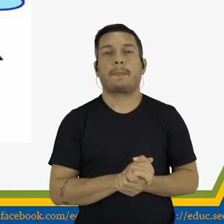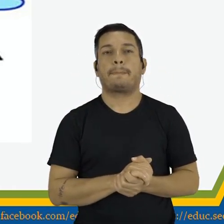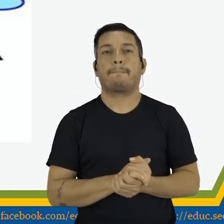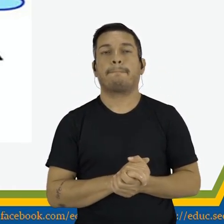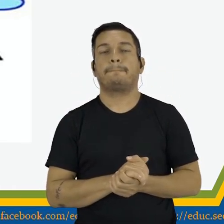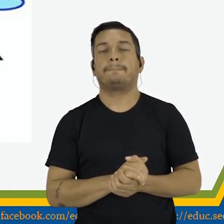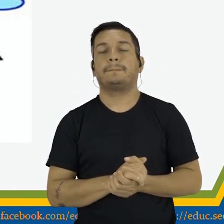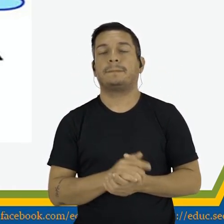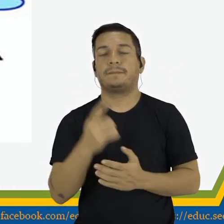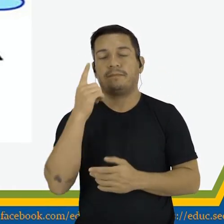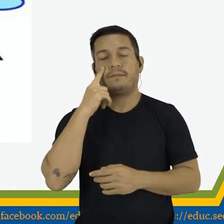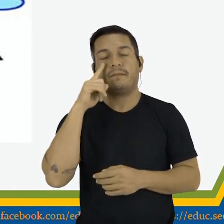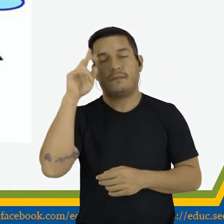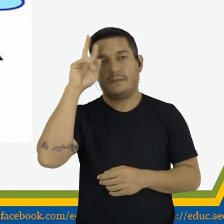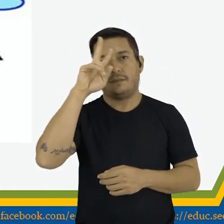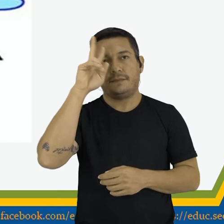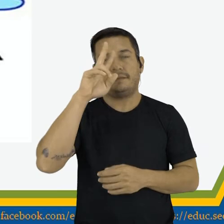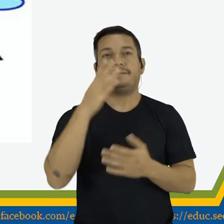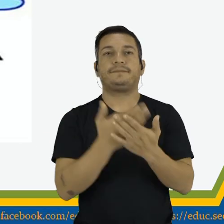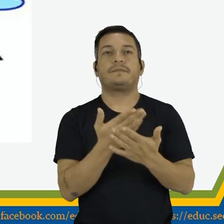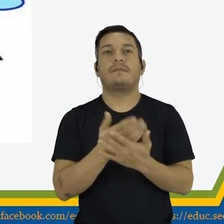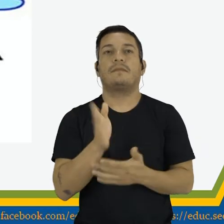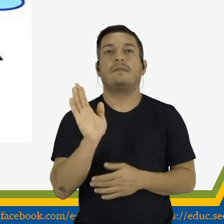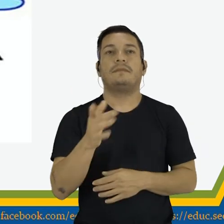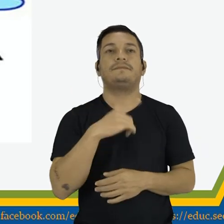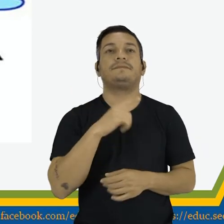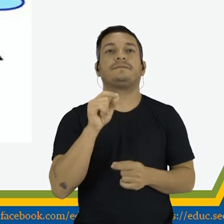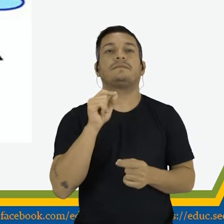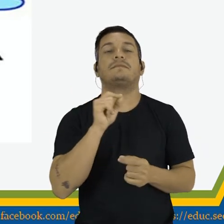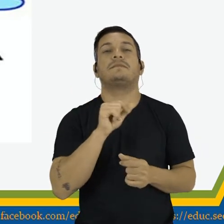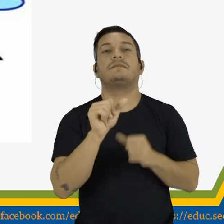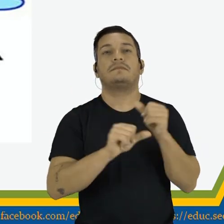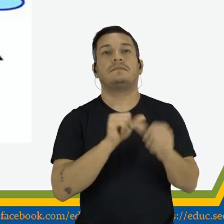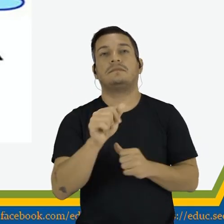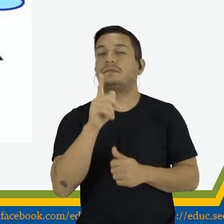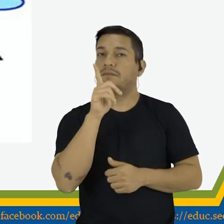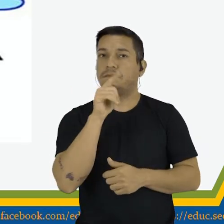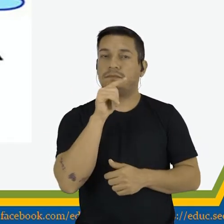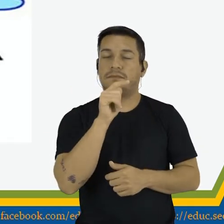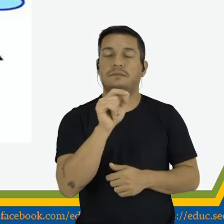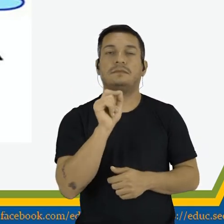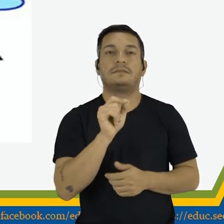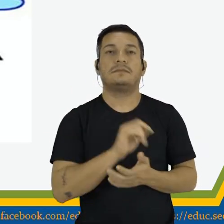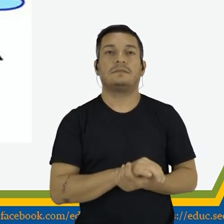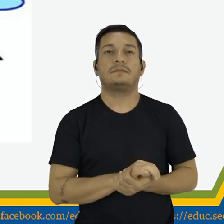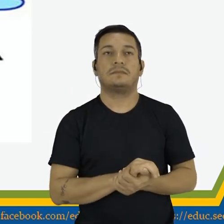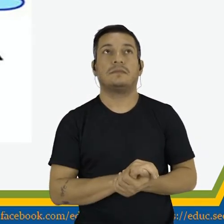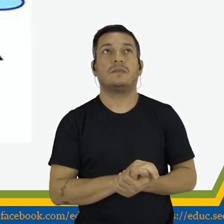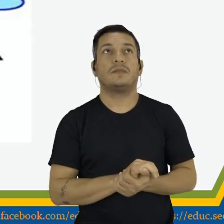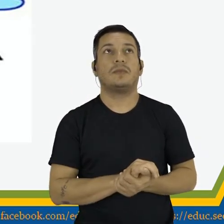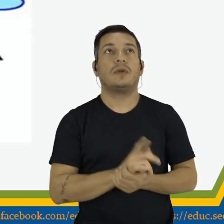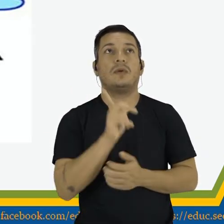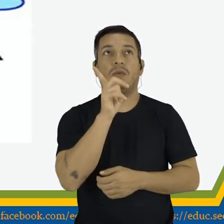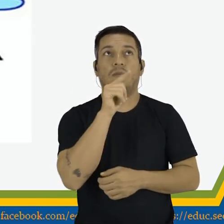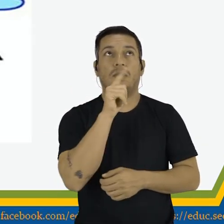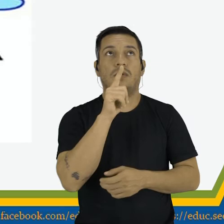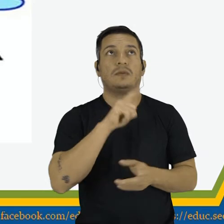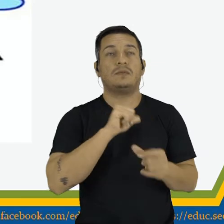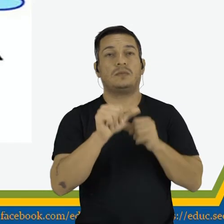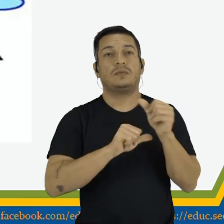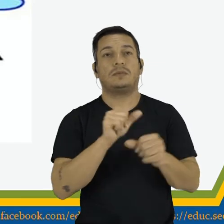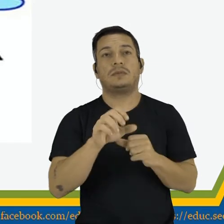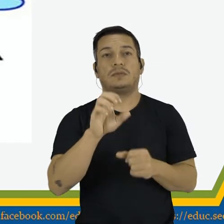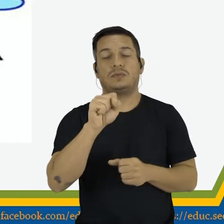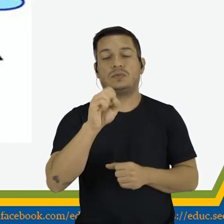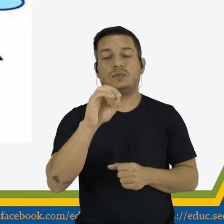Vamos lá relembrar o que nós já estudamos sobre os estados físicos da água. Quando a água ela passa do estado